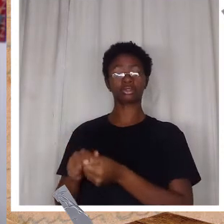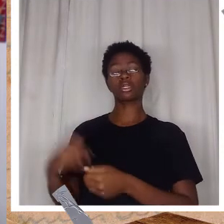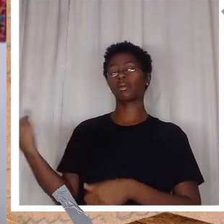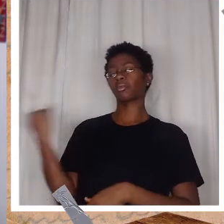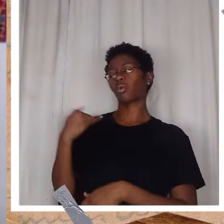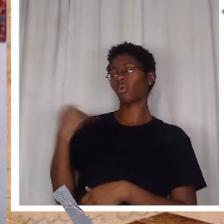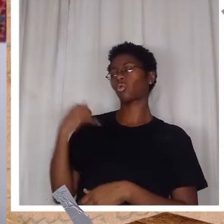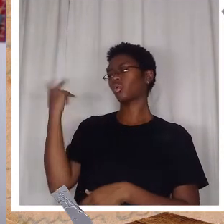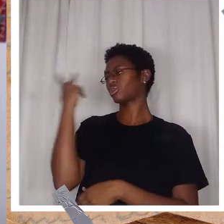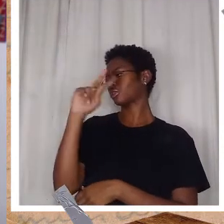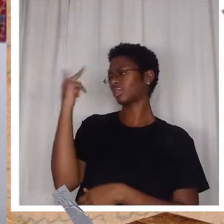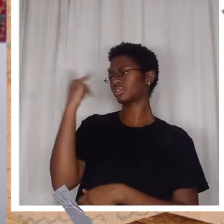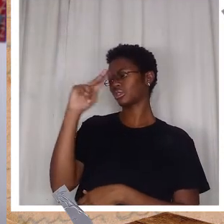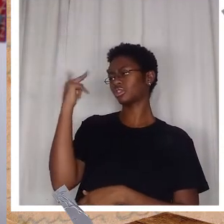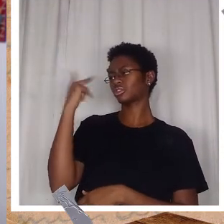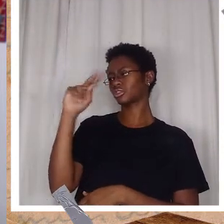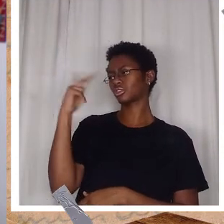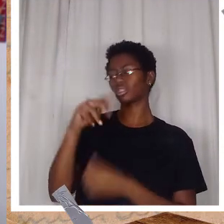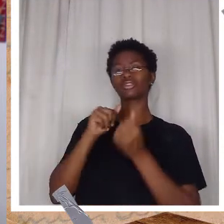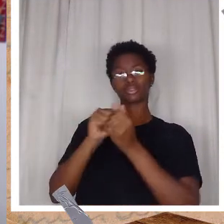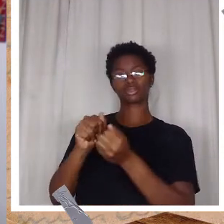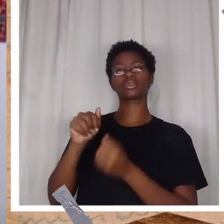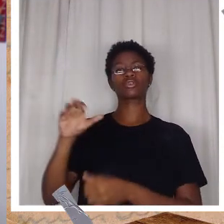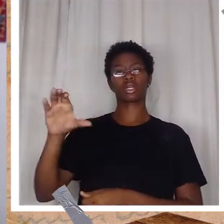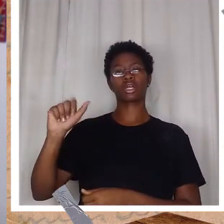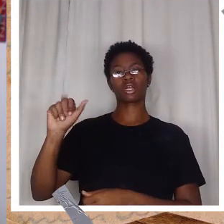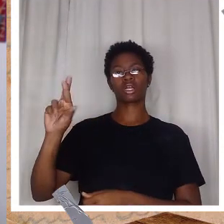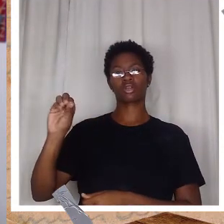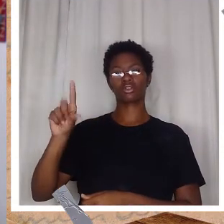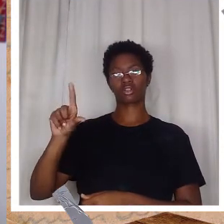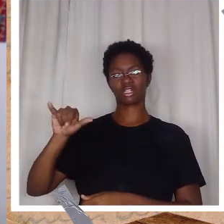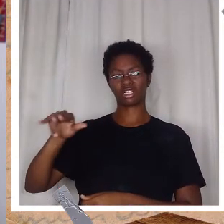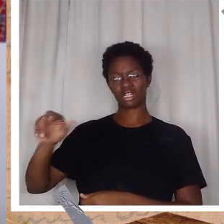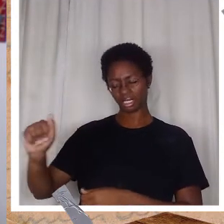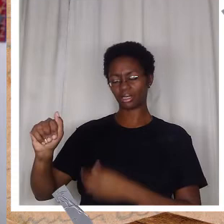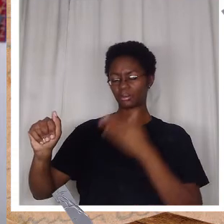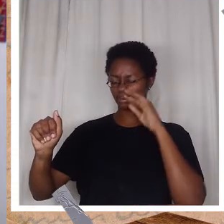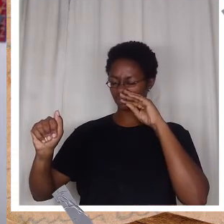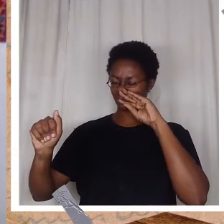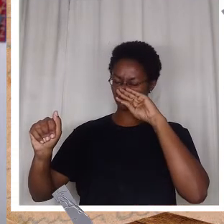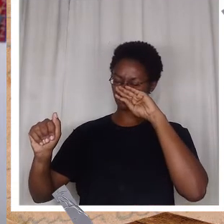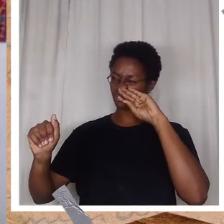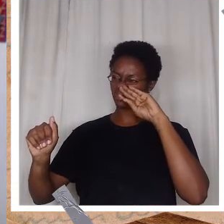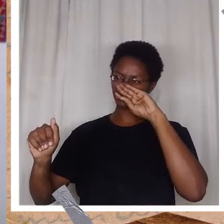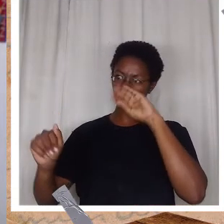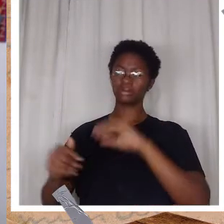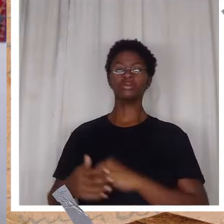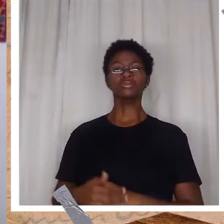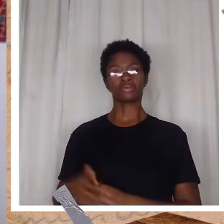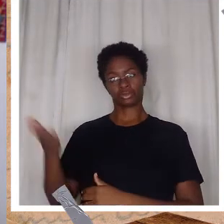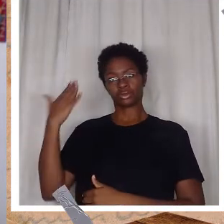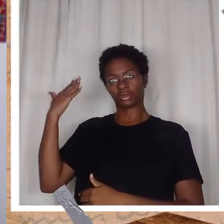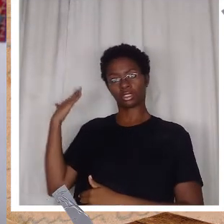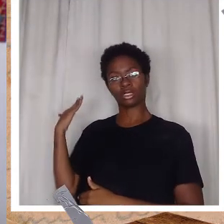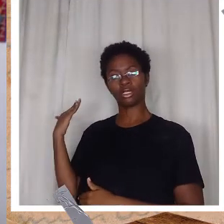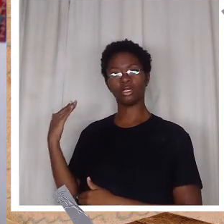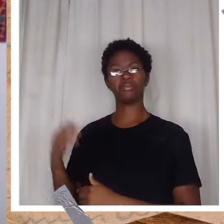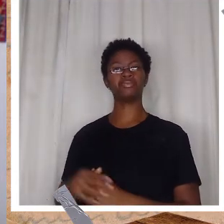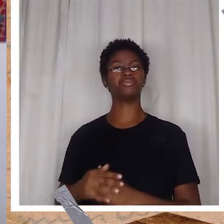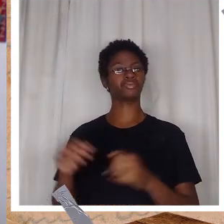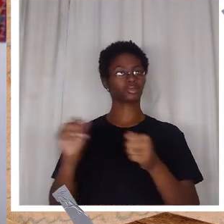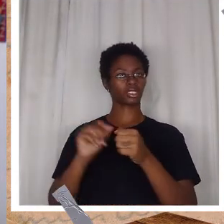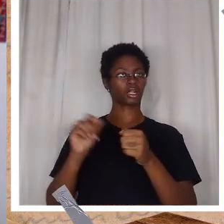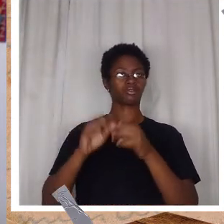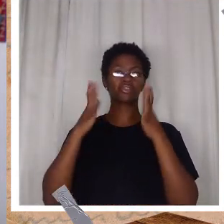várias histórias dela com a Carolina de Jesus, com com a Carolina Maria de Jesus, na época em que ela fez